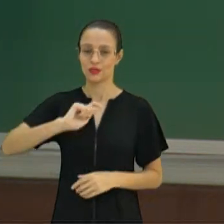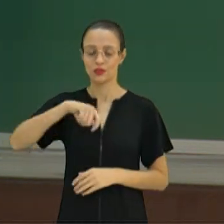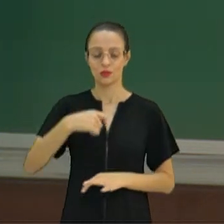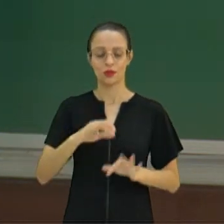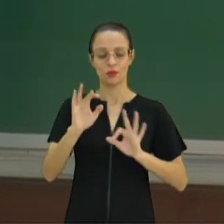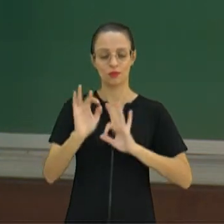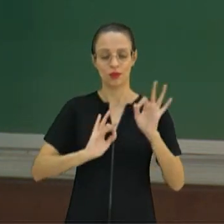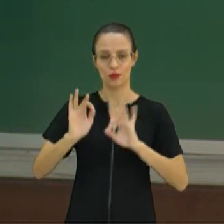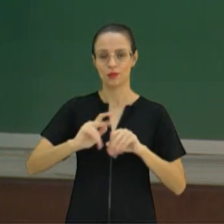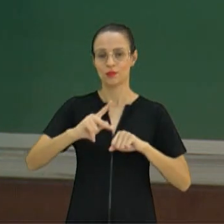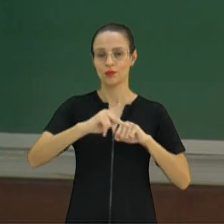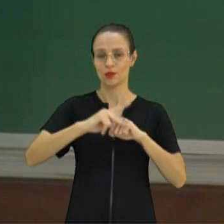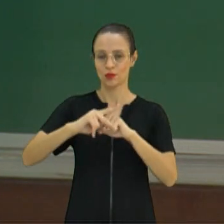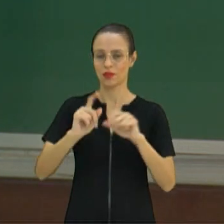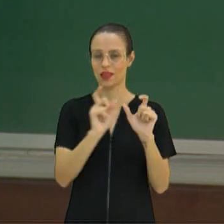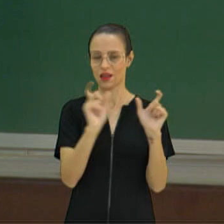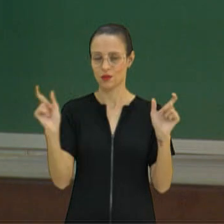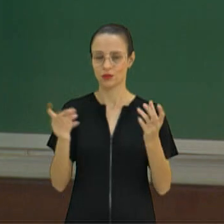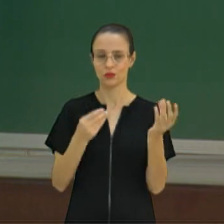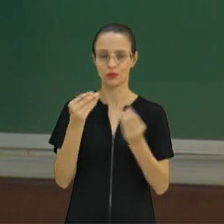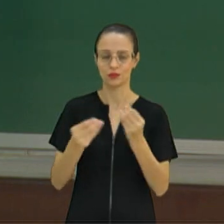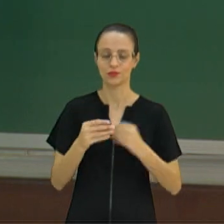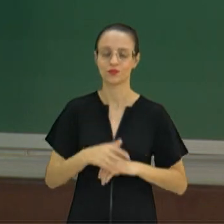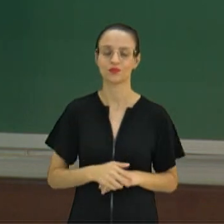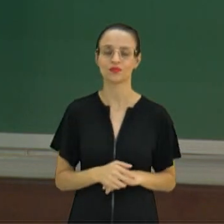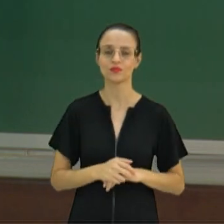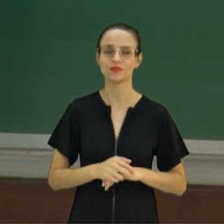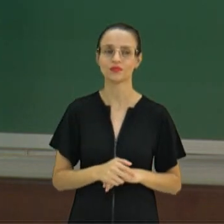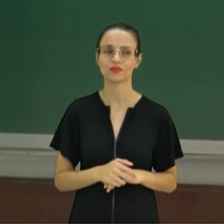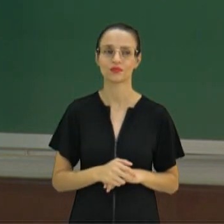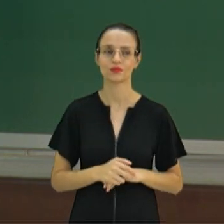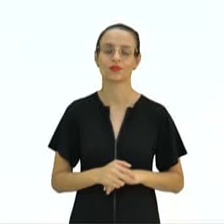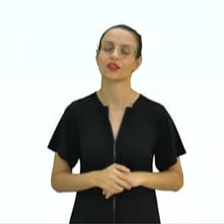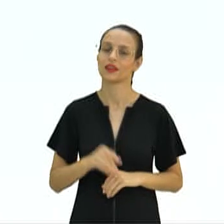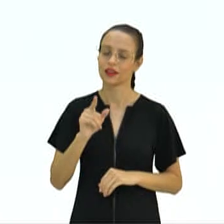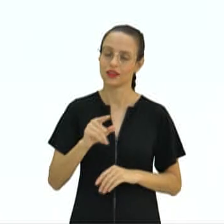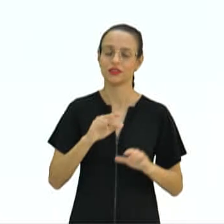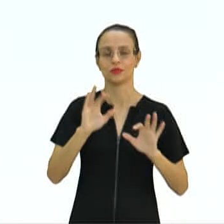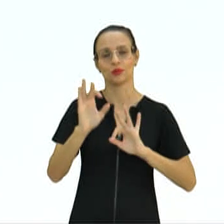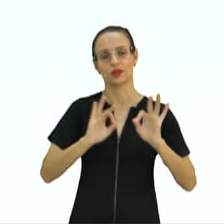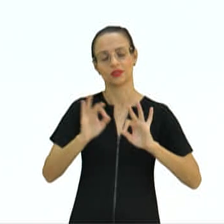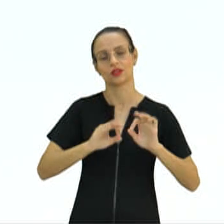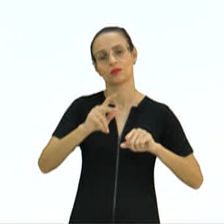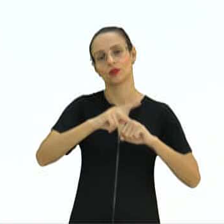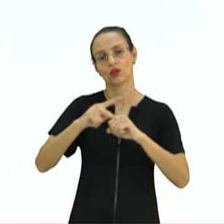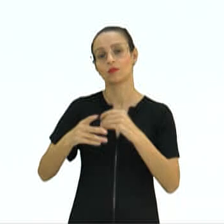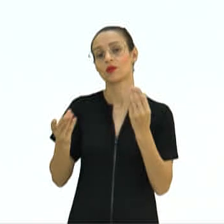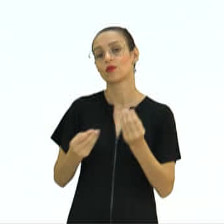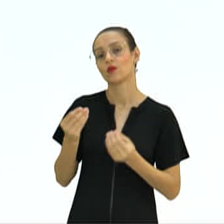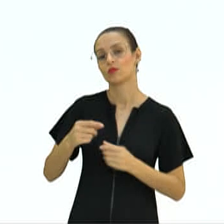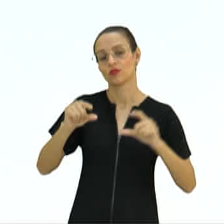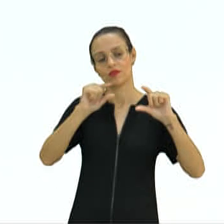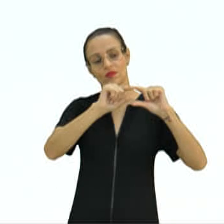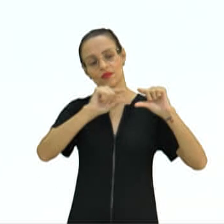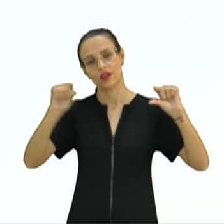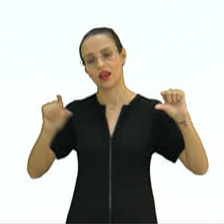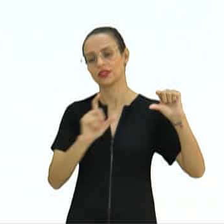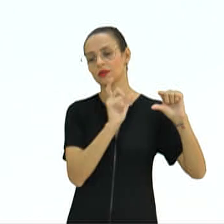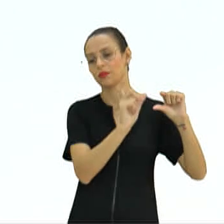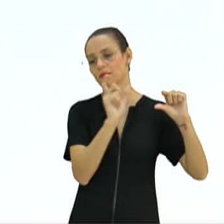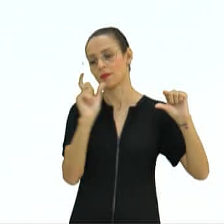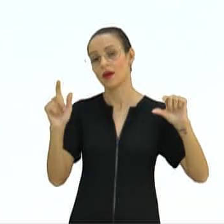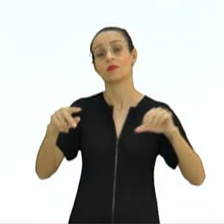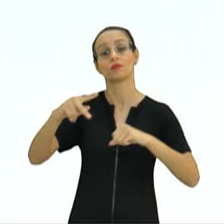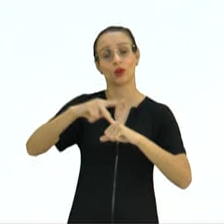a colocação pronominal. O que é a colocação pronominal? O termo diz respeito ao modo como se dispõe os pronomes